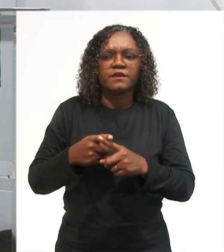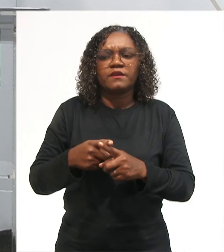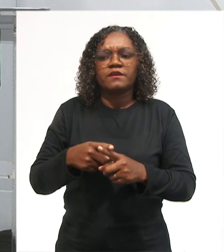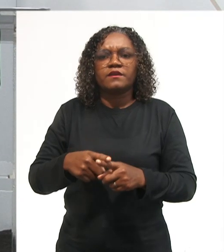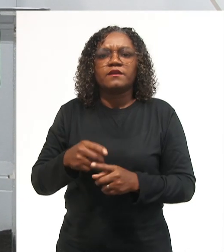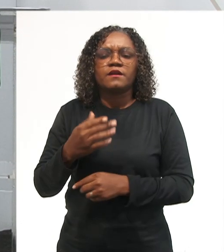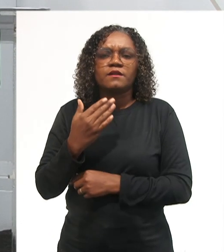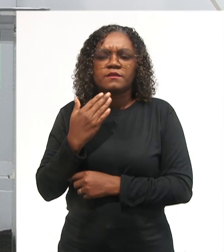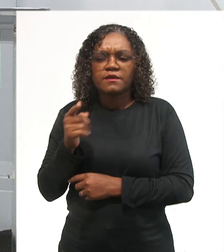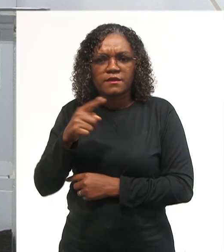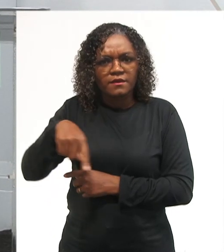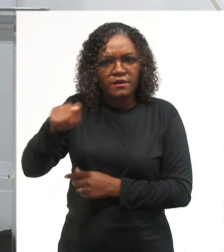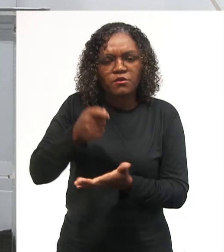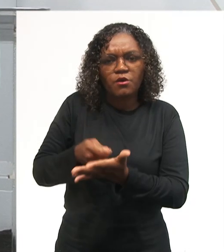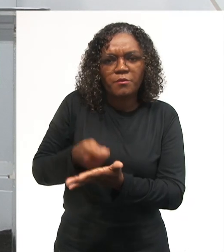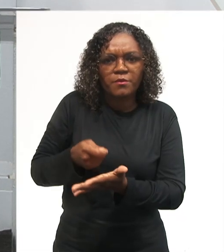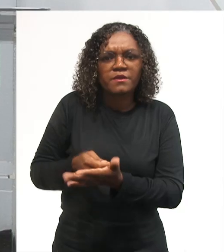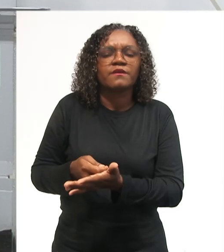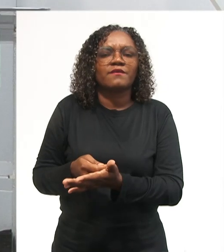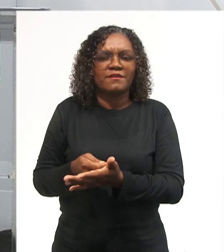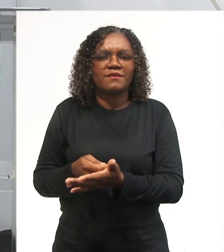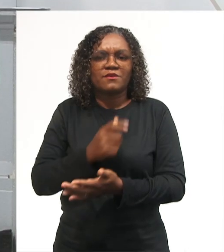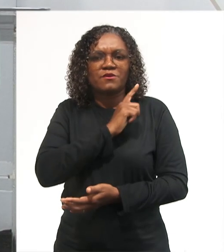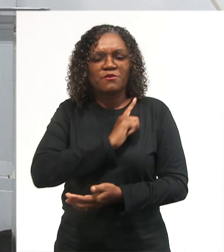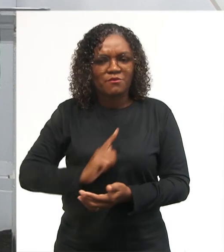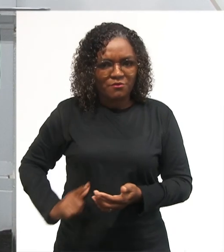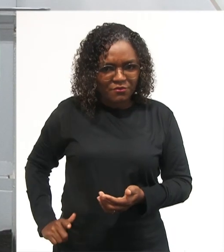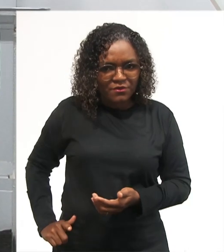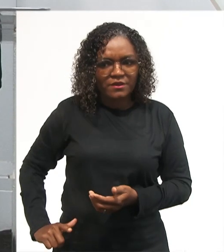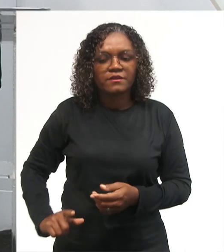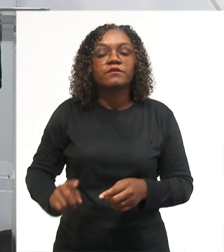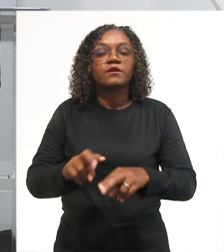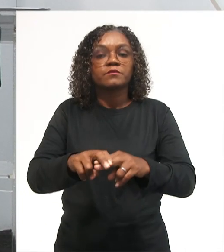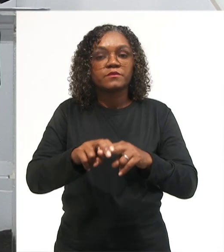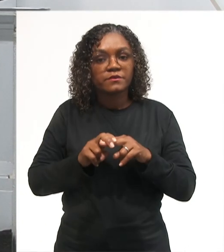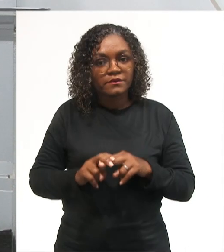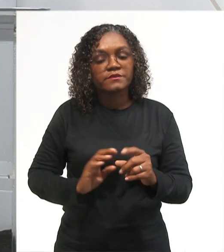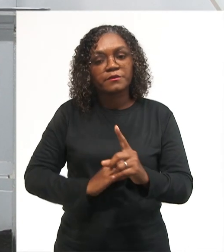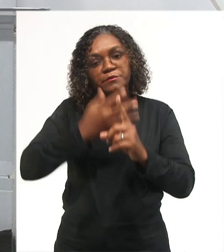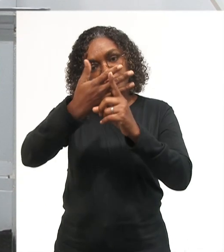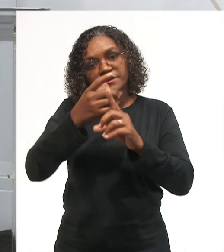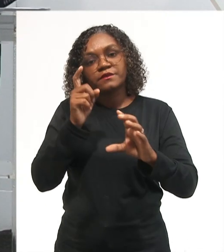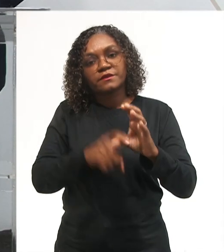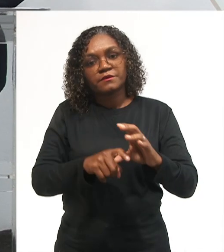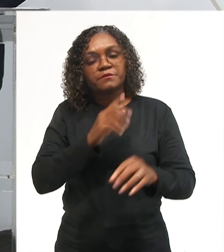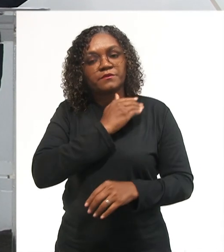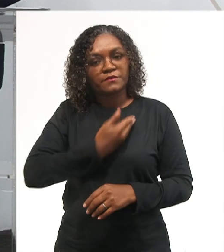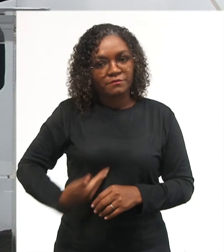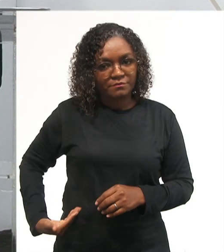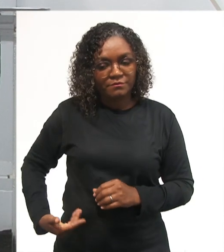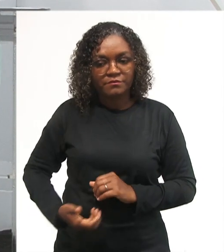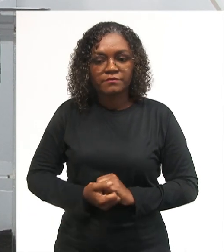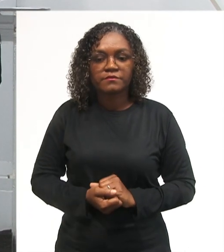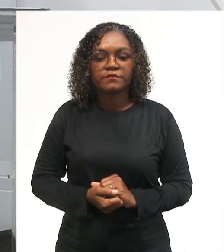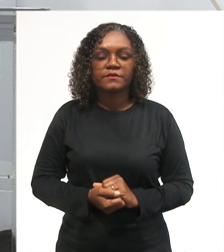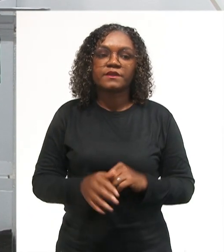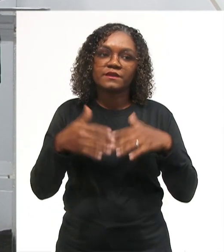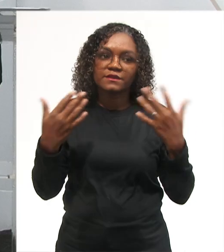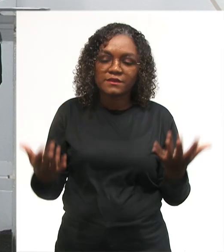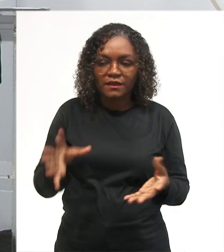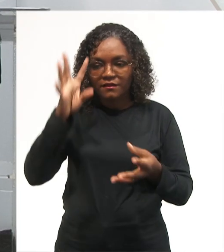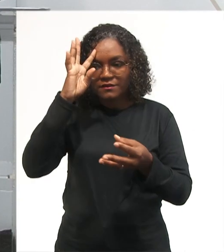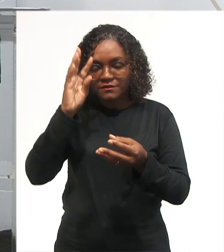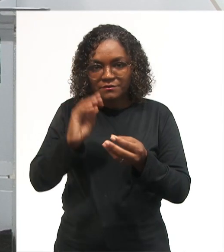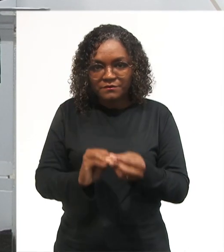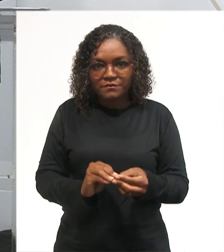melhor oferta de serviços do Estado. Então, isso faz com que também aumentem as despesas do Estado. Gente,